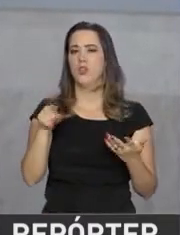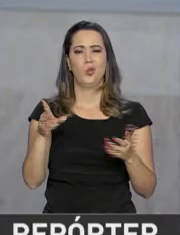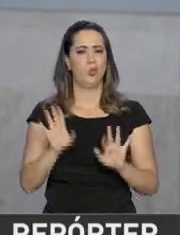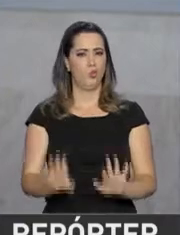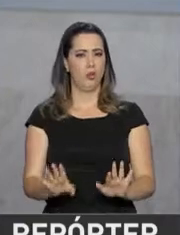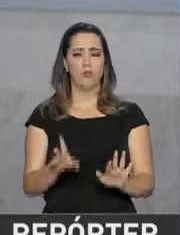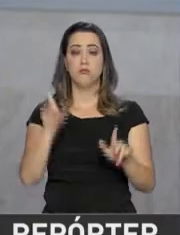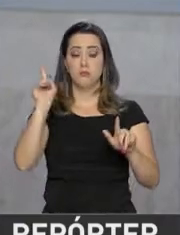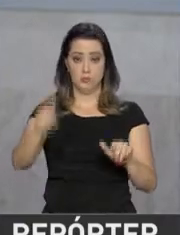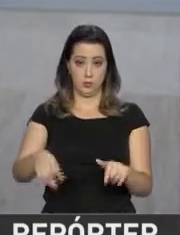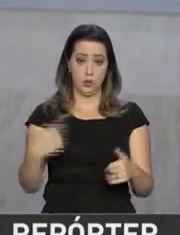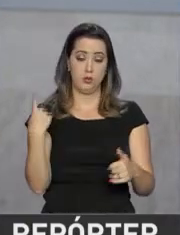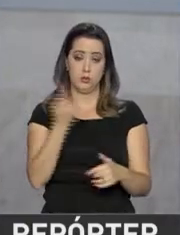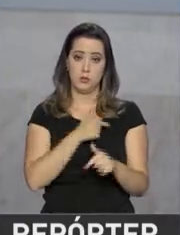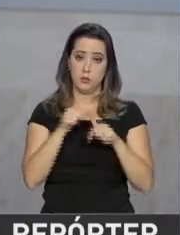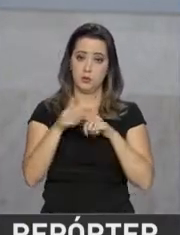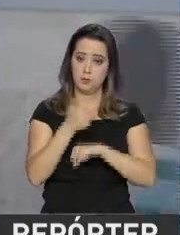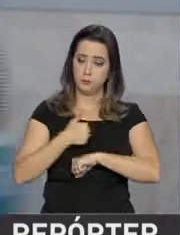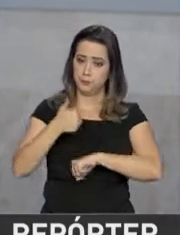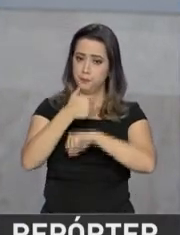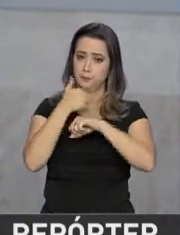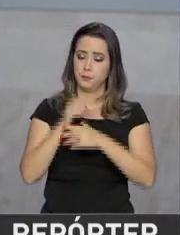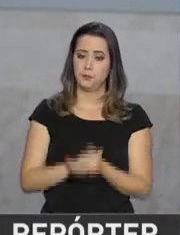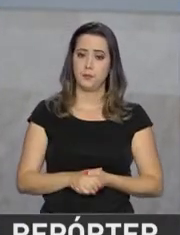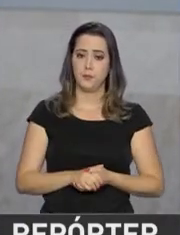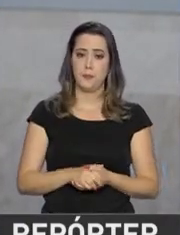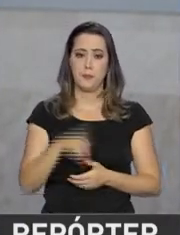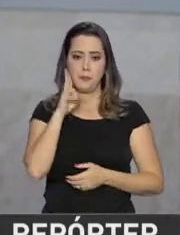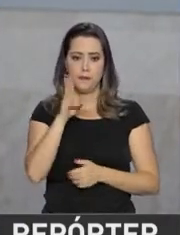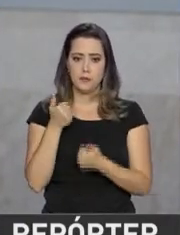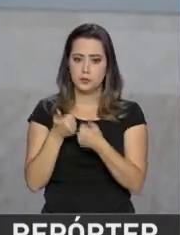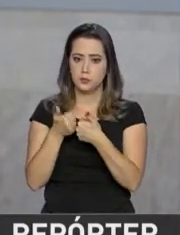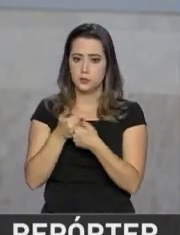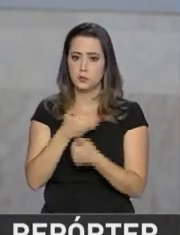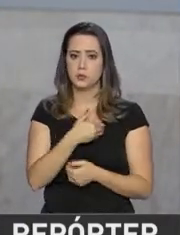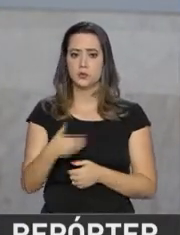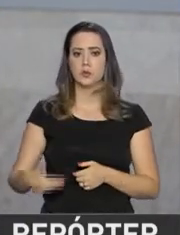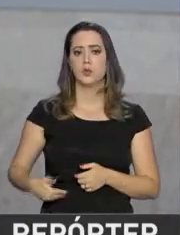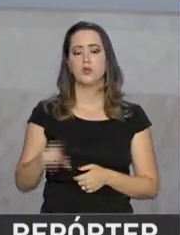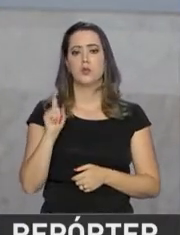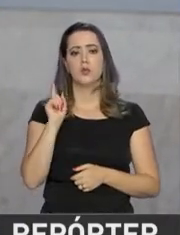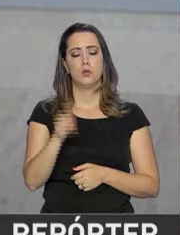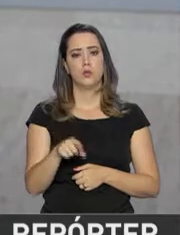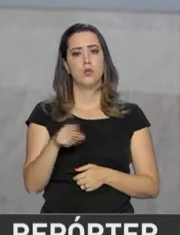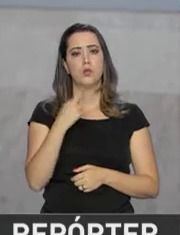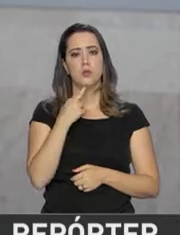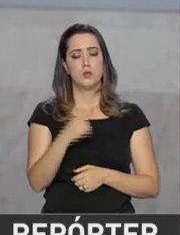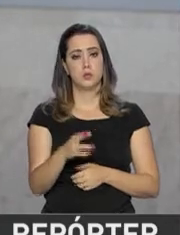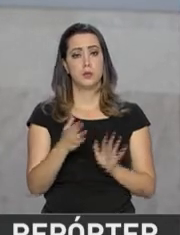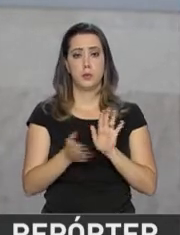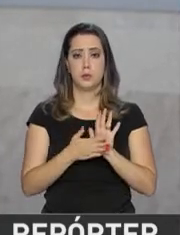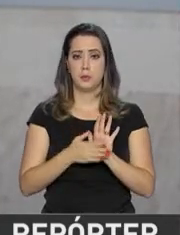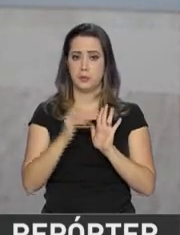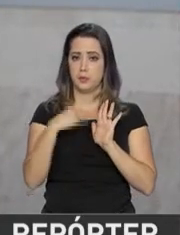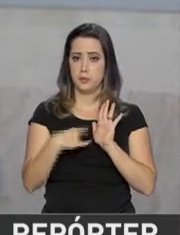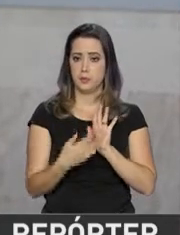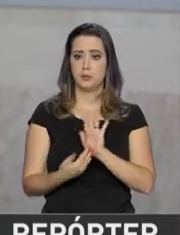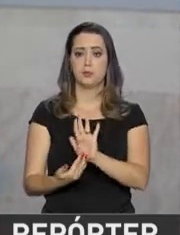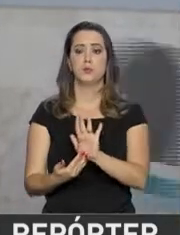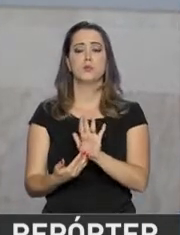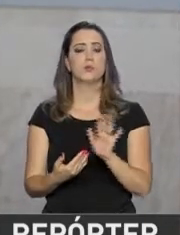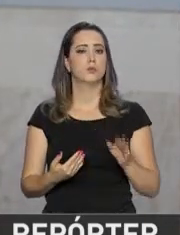trata disso vamos tratar isso profissionalmente será feito um acompanhamento por parte do governo em relação aos resultados apresentados por essas comunidades